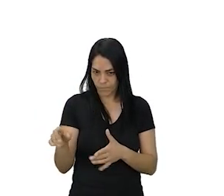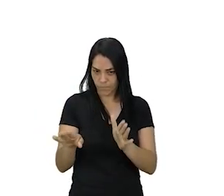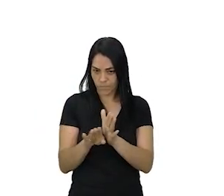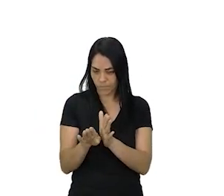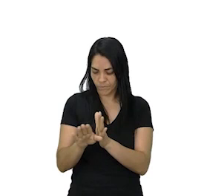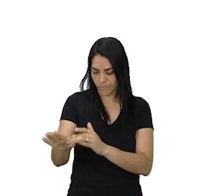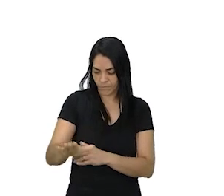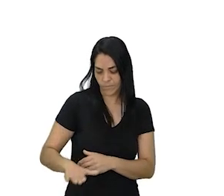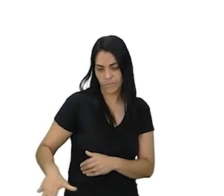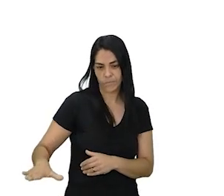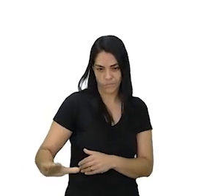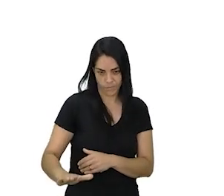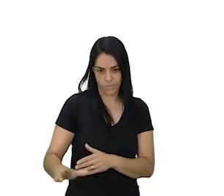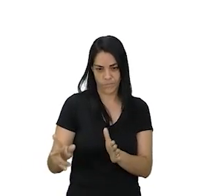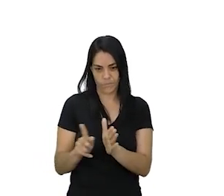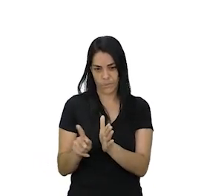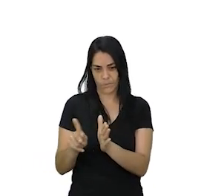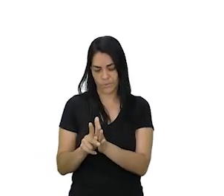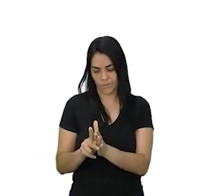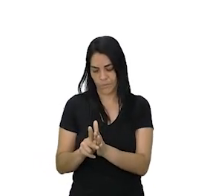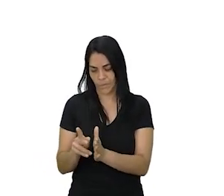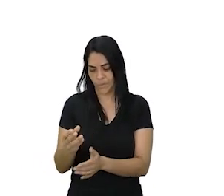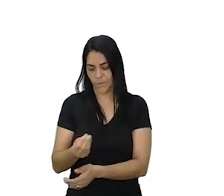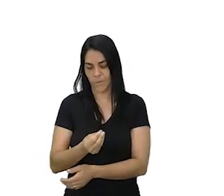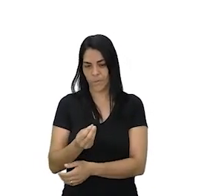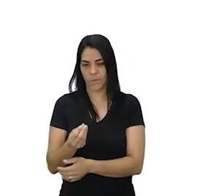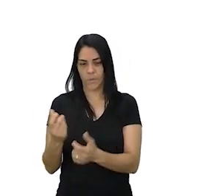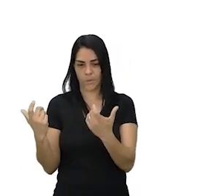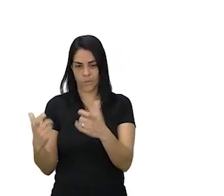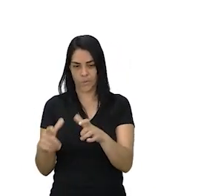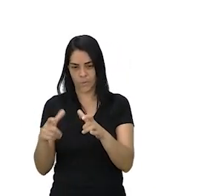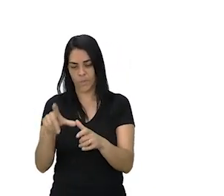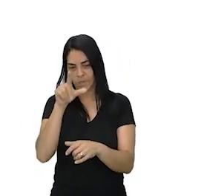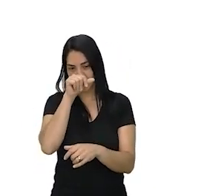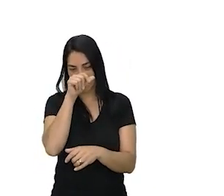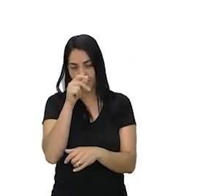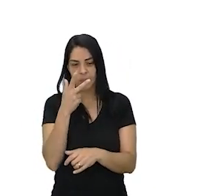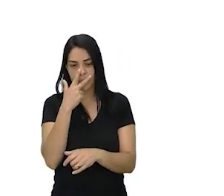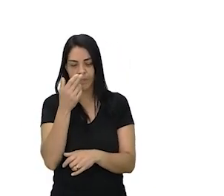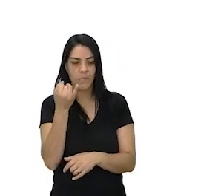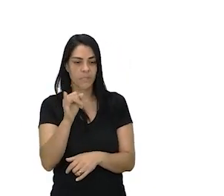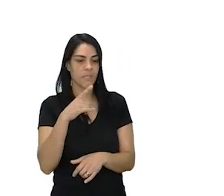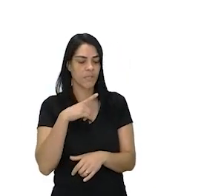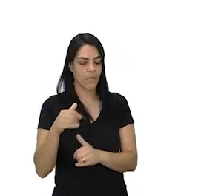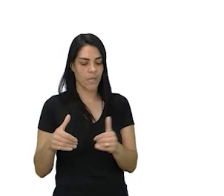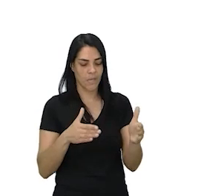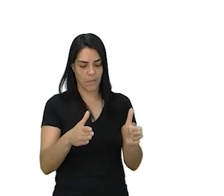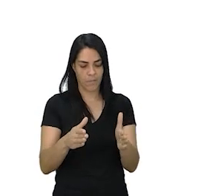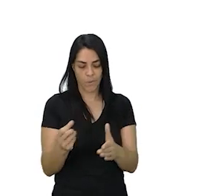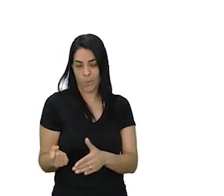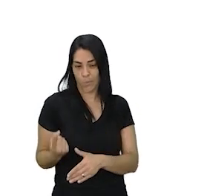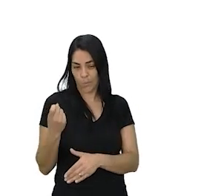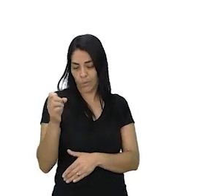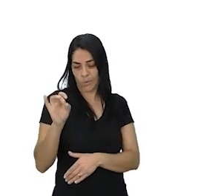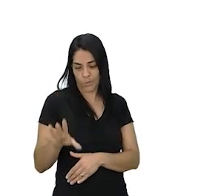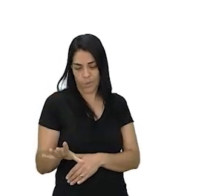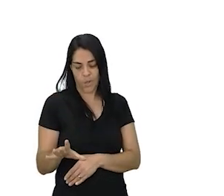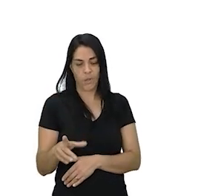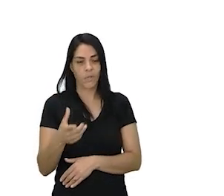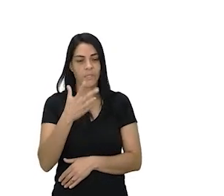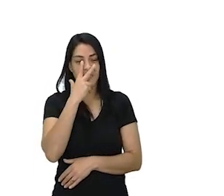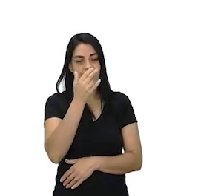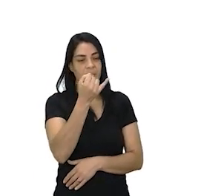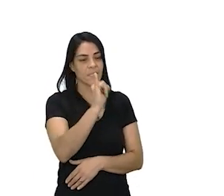no meu viveiro das aves. Será que só tem esse caminho? Será que se a gente perguntar para as crianças, eles vão